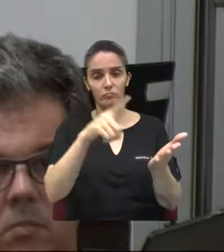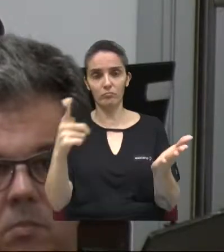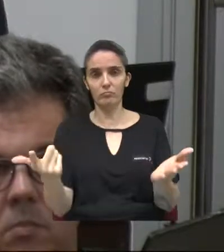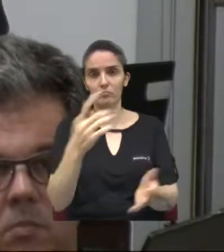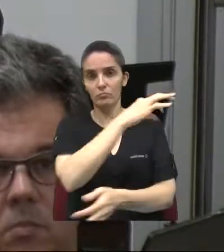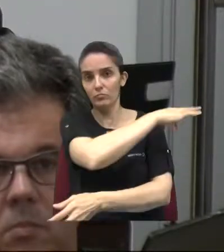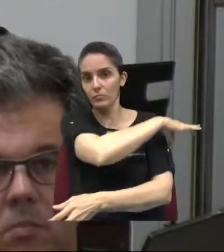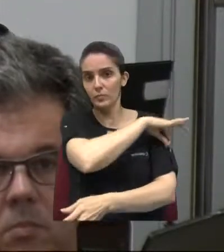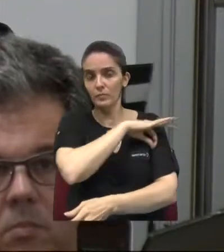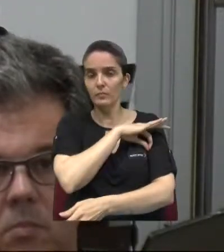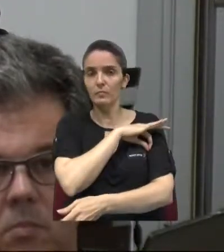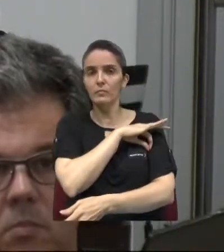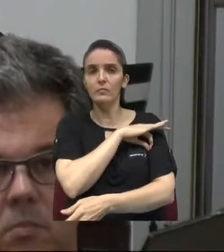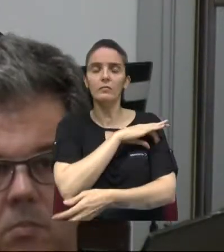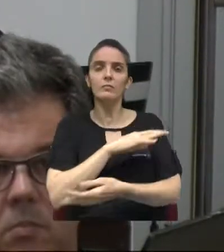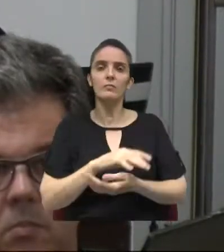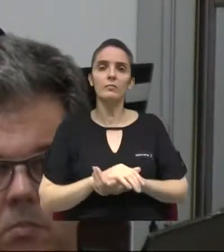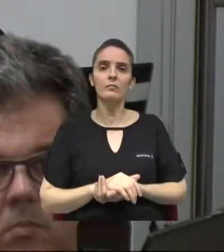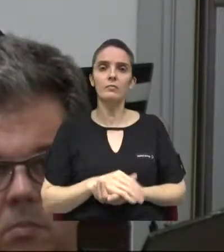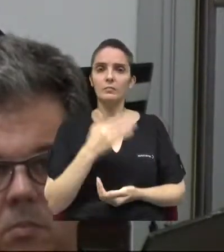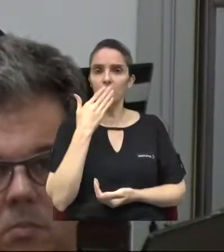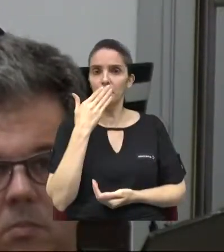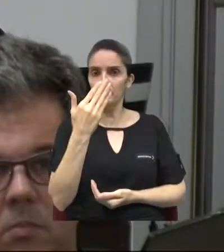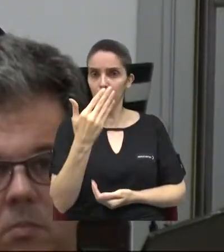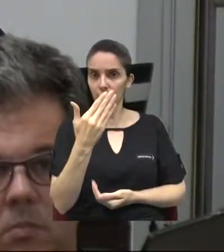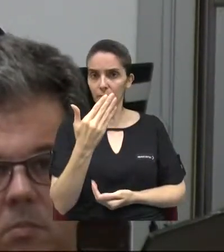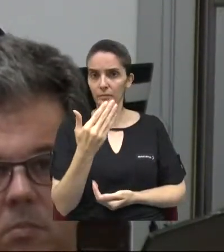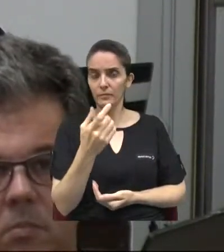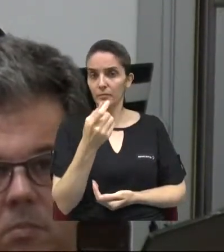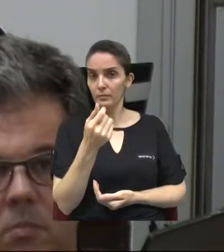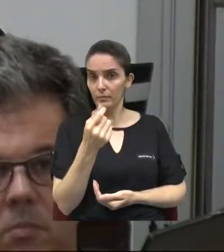vai fazer empréstimo a dólar.